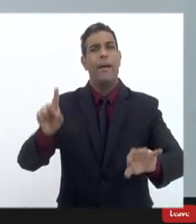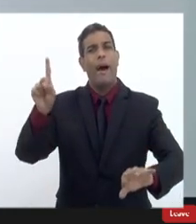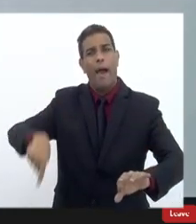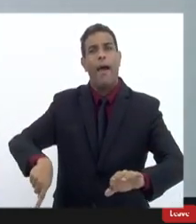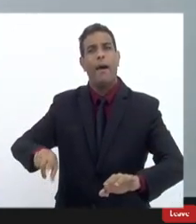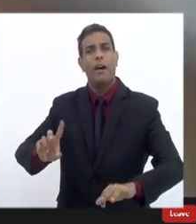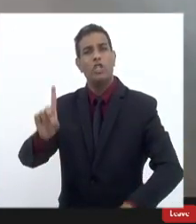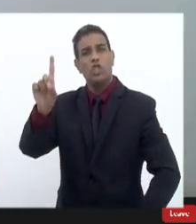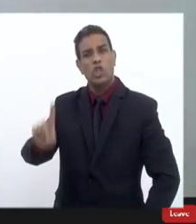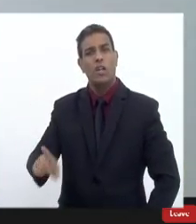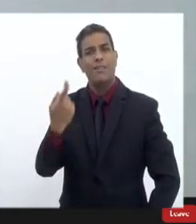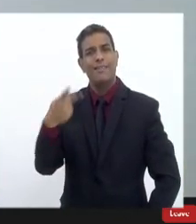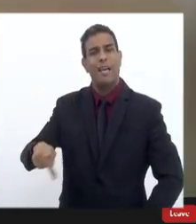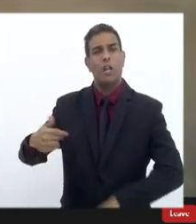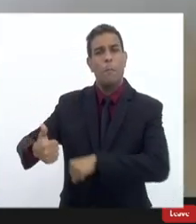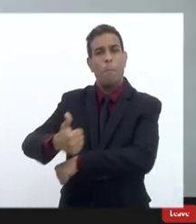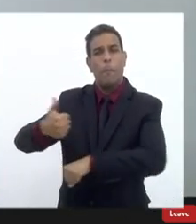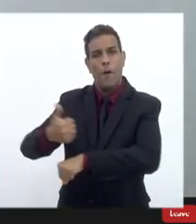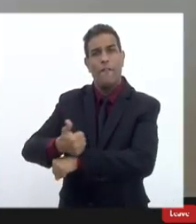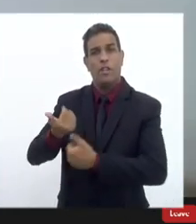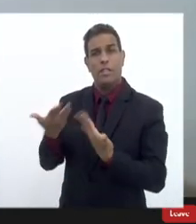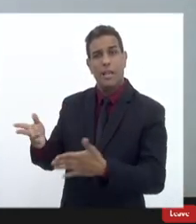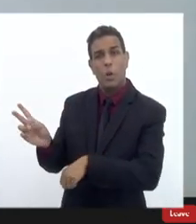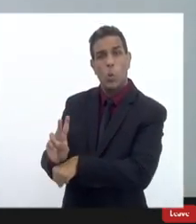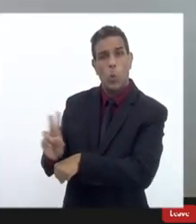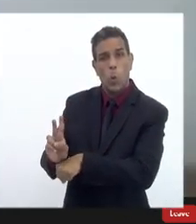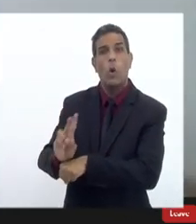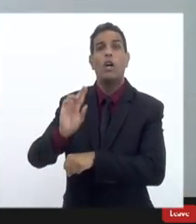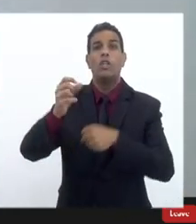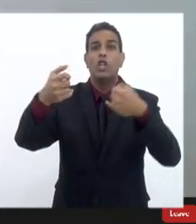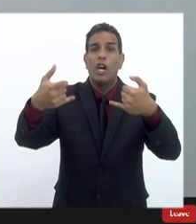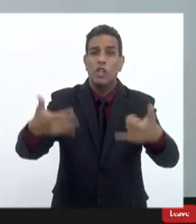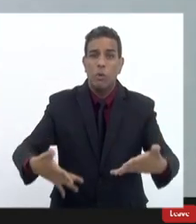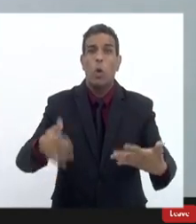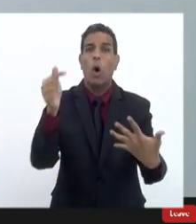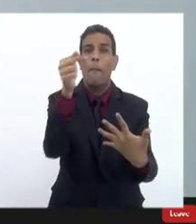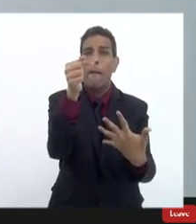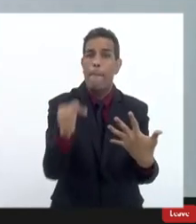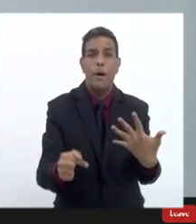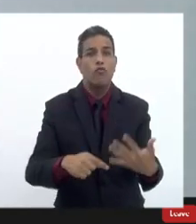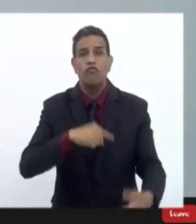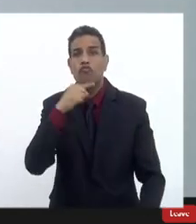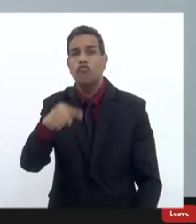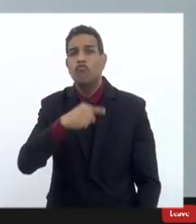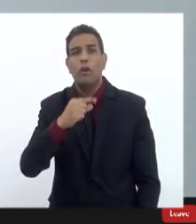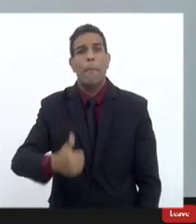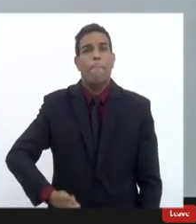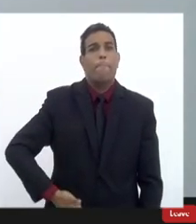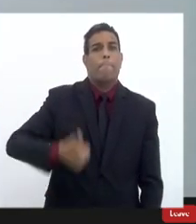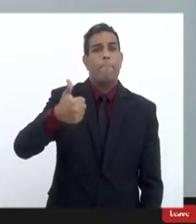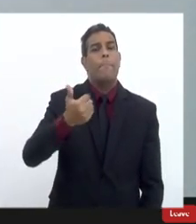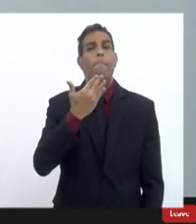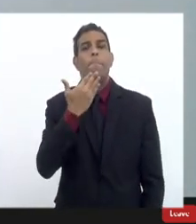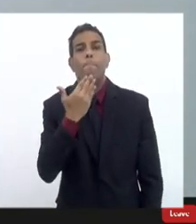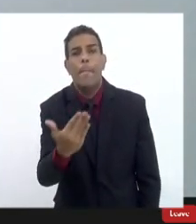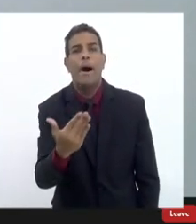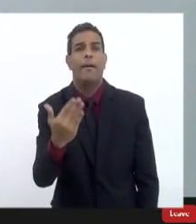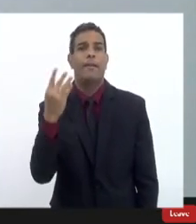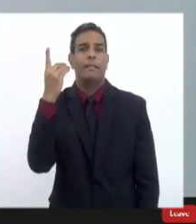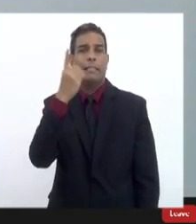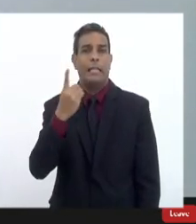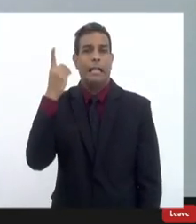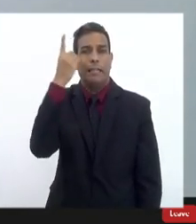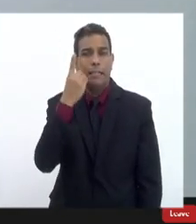colocado em pauta em outras gestões do Pedro Fernandes, do Conte Bittencourt, e não teve uma melhora efetiva. Então, peço também ao